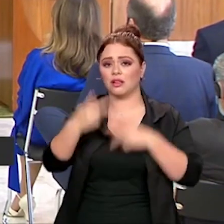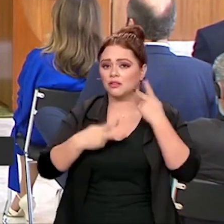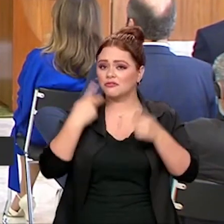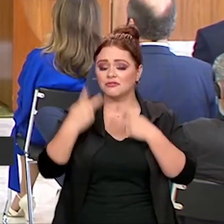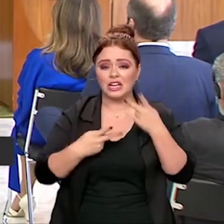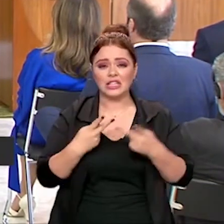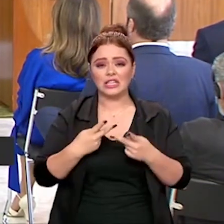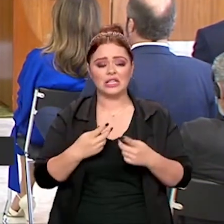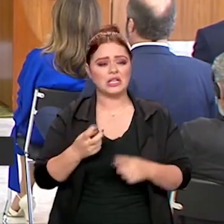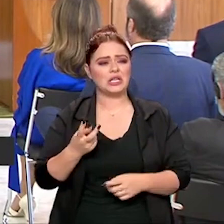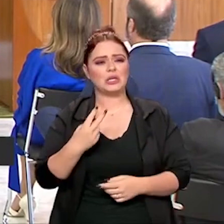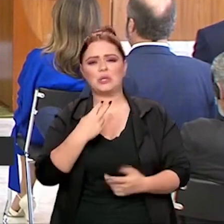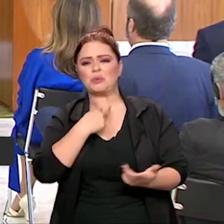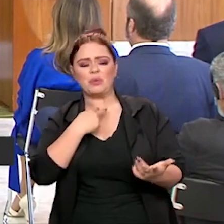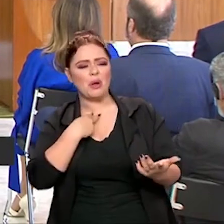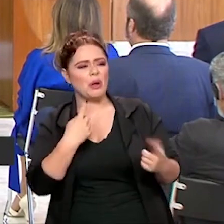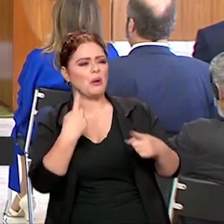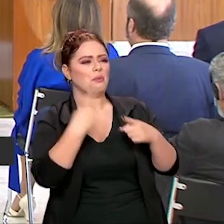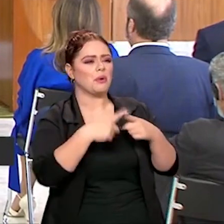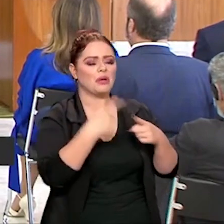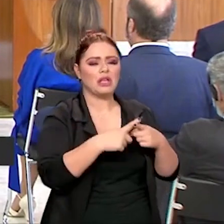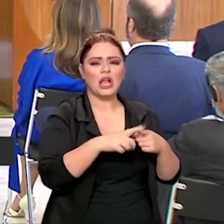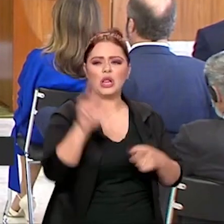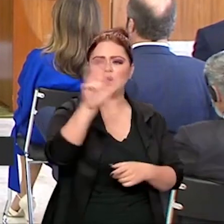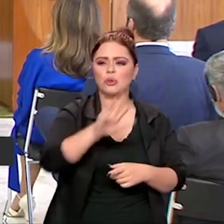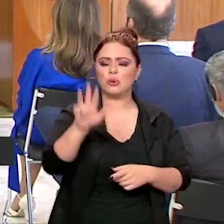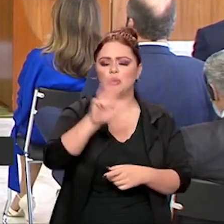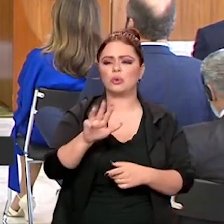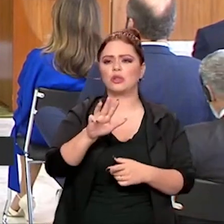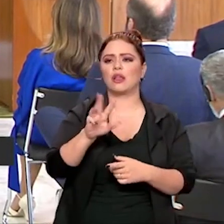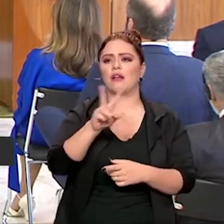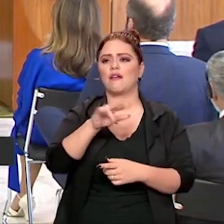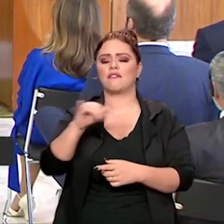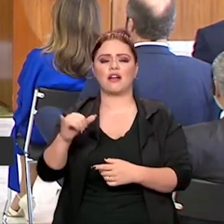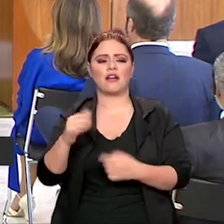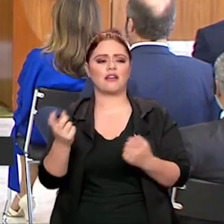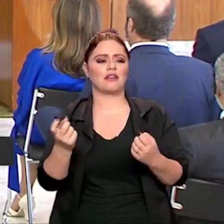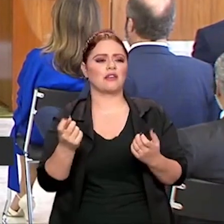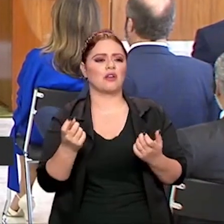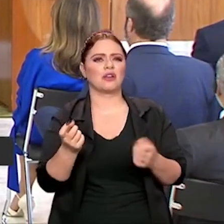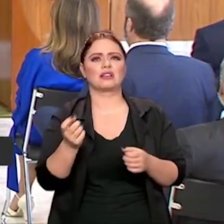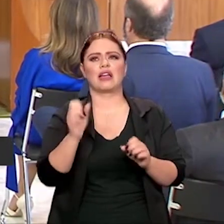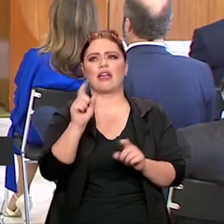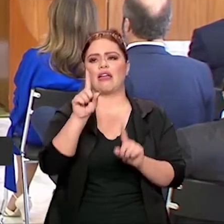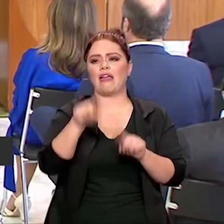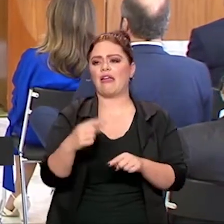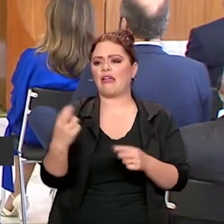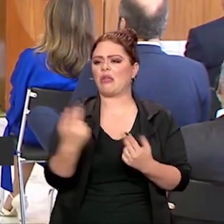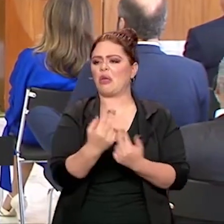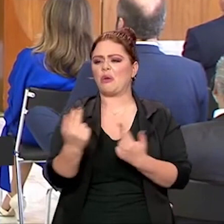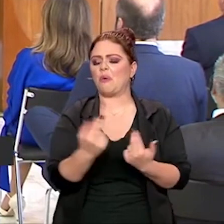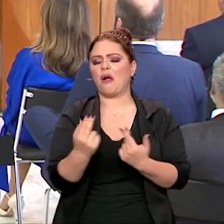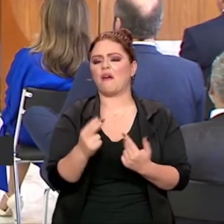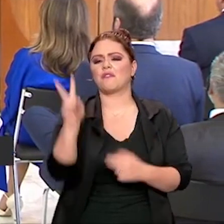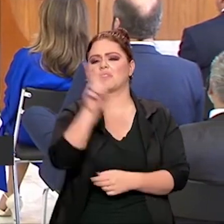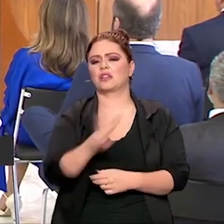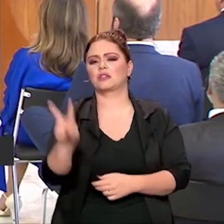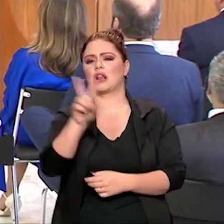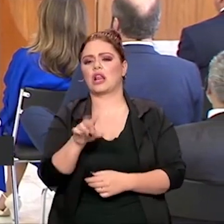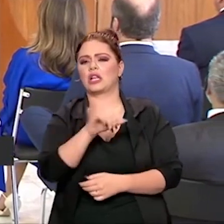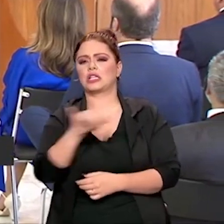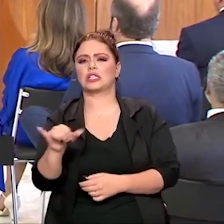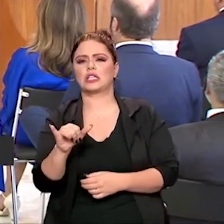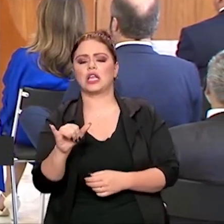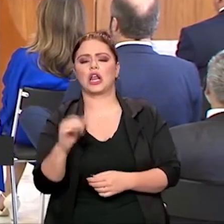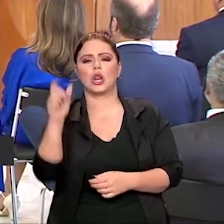adversários diziam não porque esse Lula ganhar as eleições o Brasil vai virar uma Venezuela eleições do Brasil